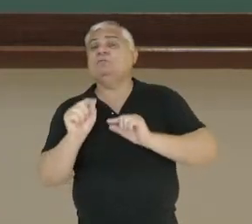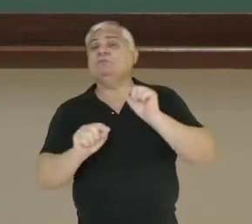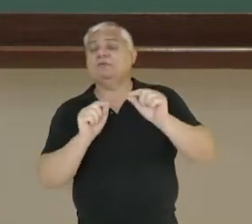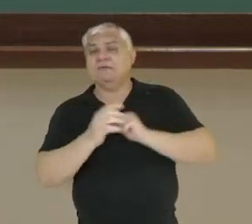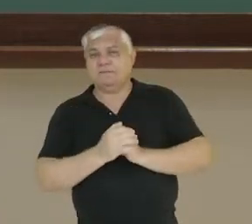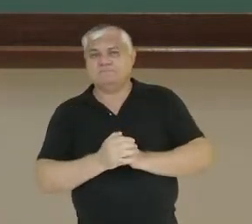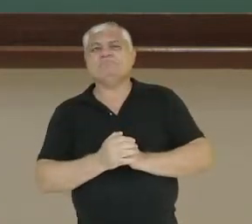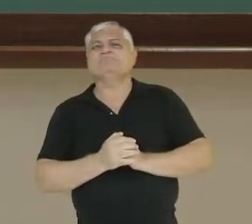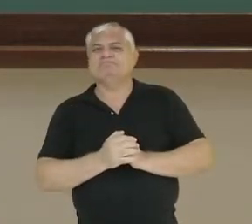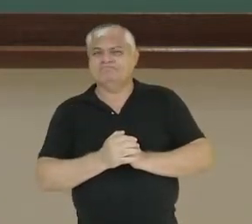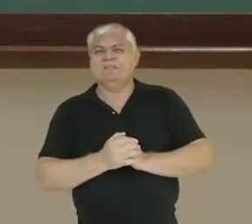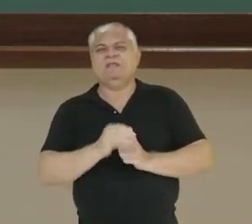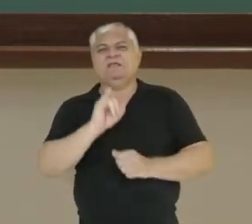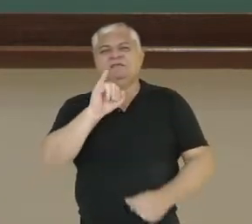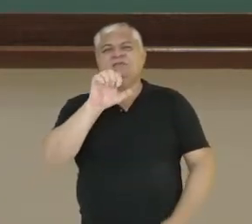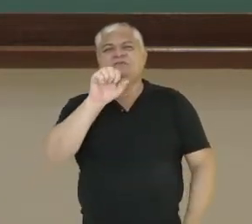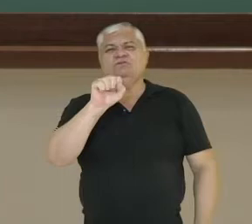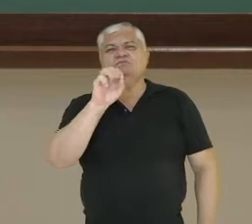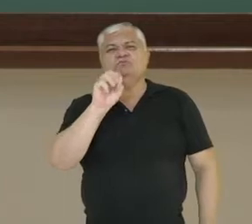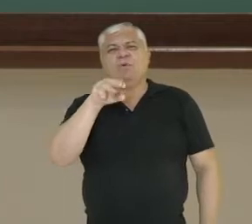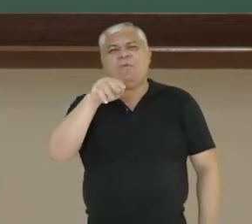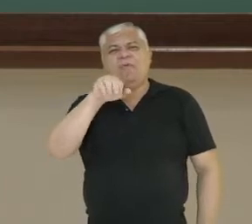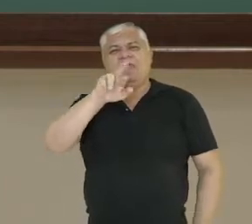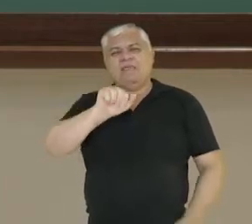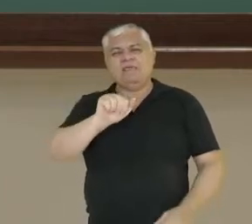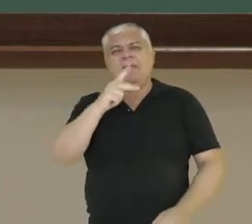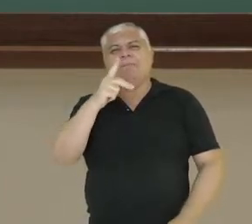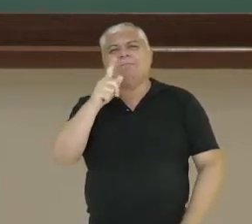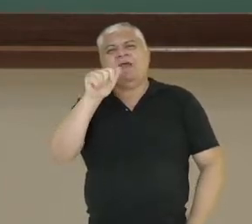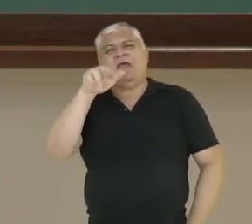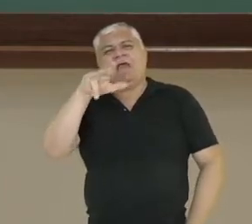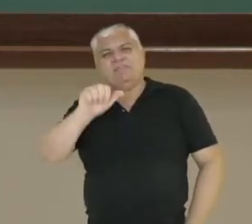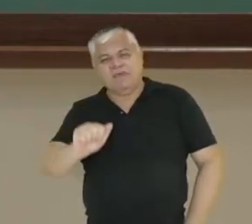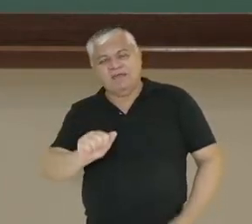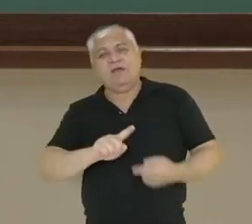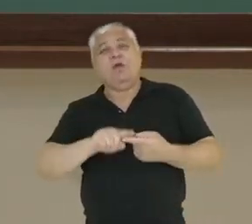estudar isomeria plana ou